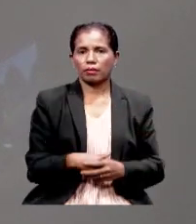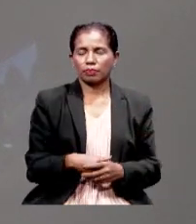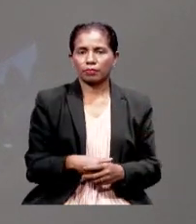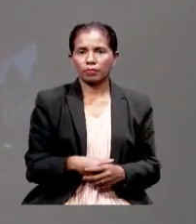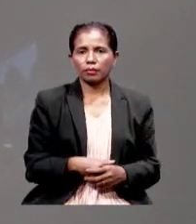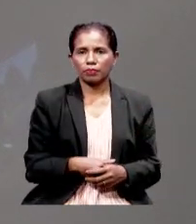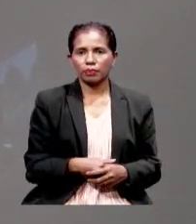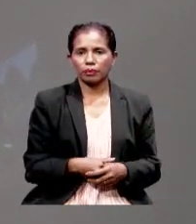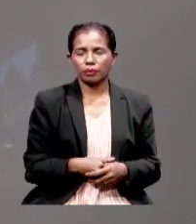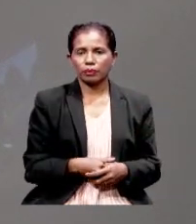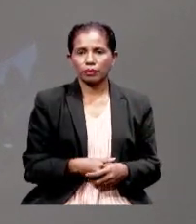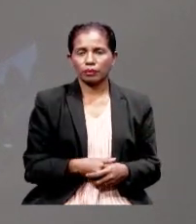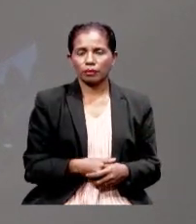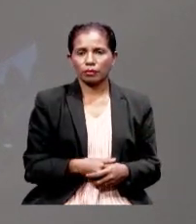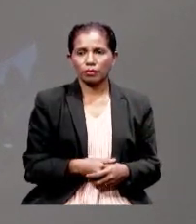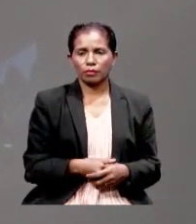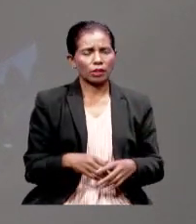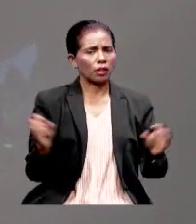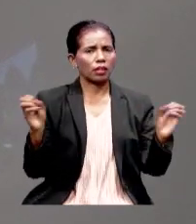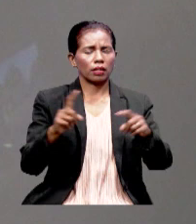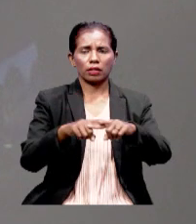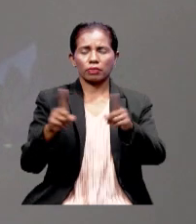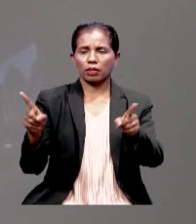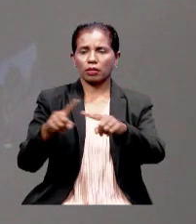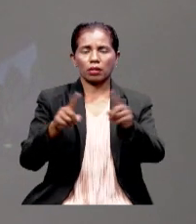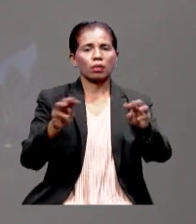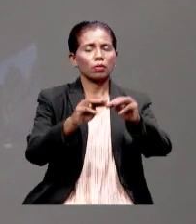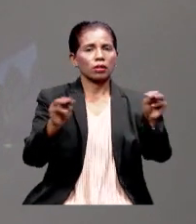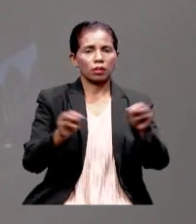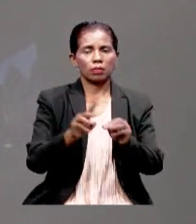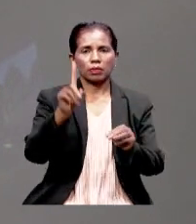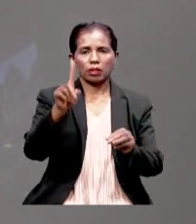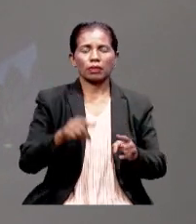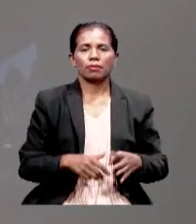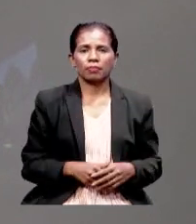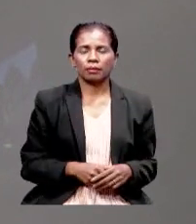E lai he diferença ona ho munisipi ida.